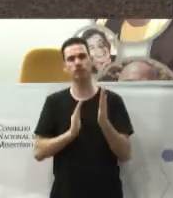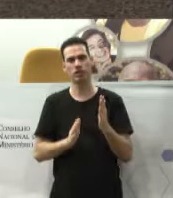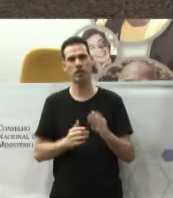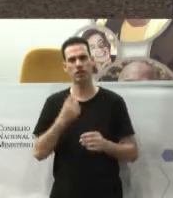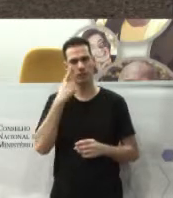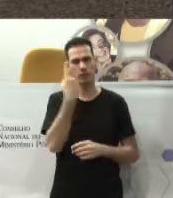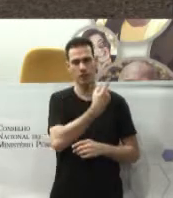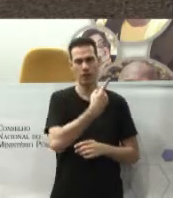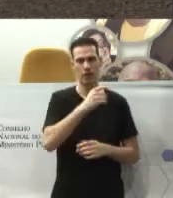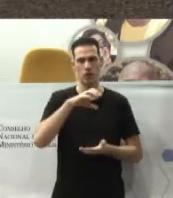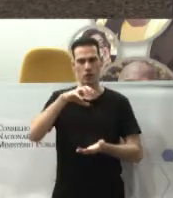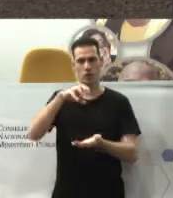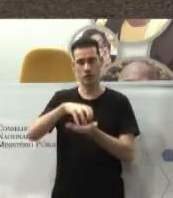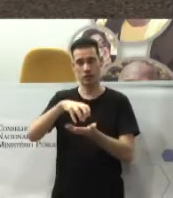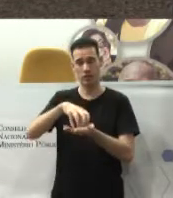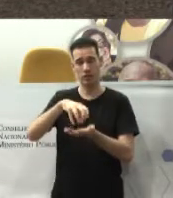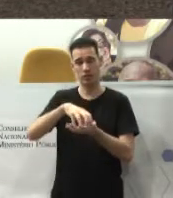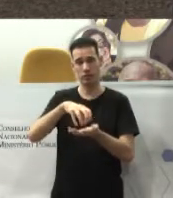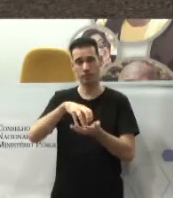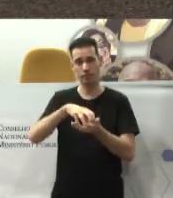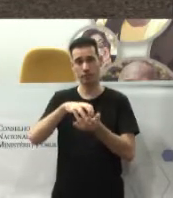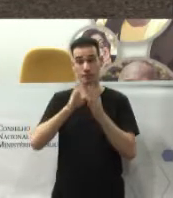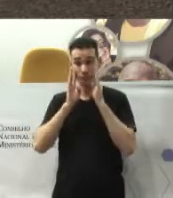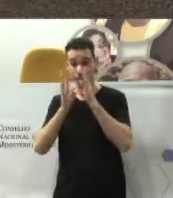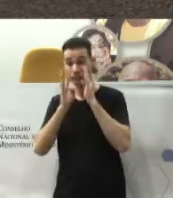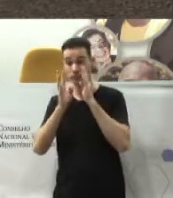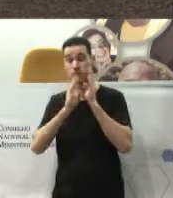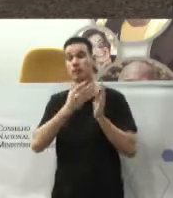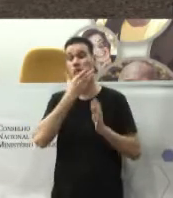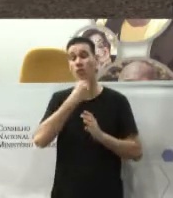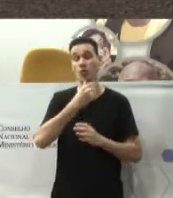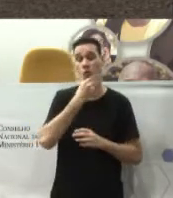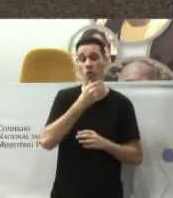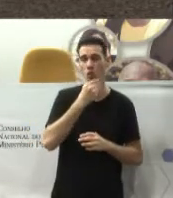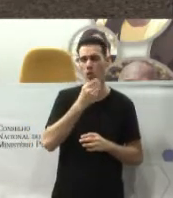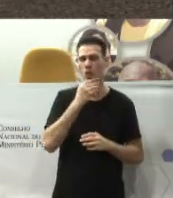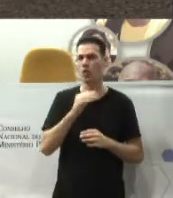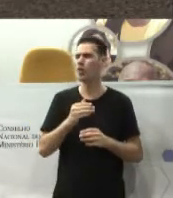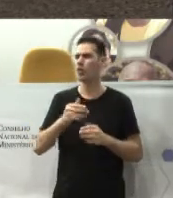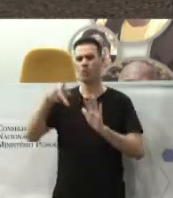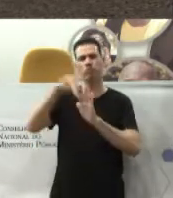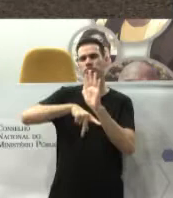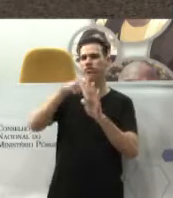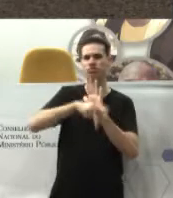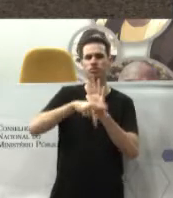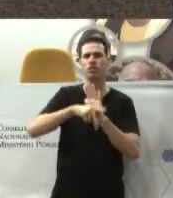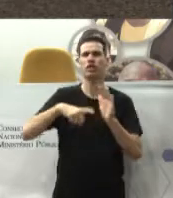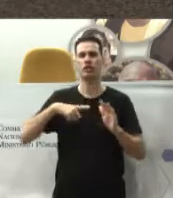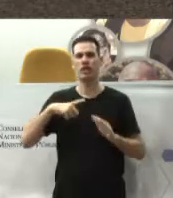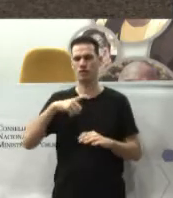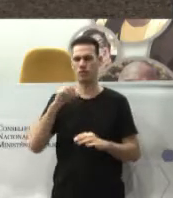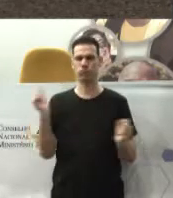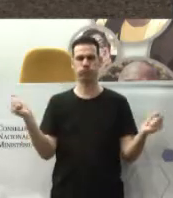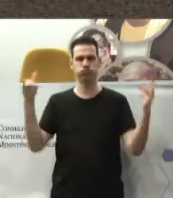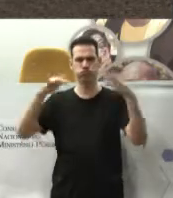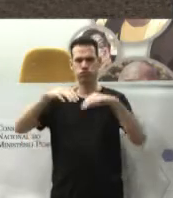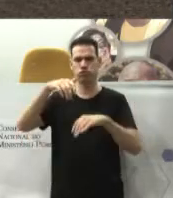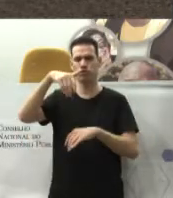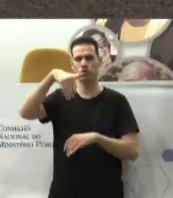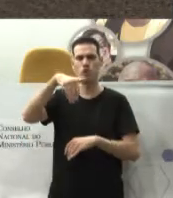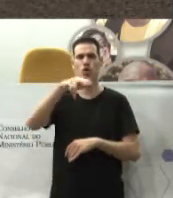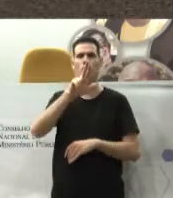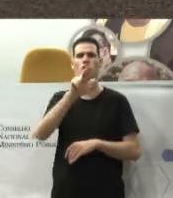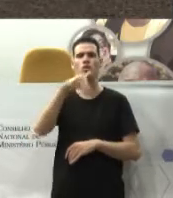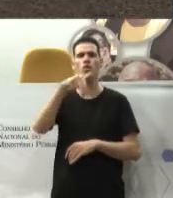CAS, que é o Centro de Atenção à Saúde do Homem, mutirões, programas, estamos agora com um mutirão específico no estado, que é